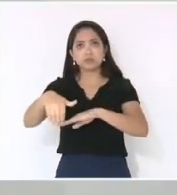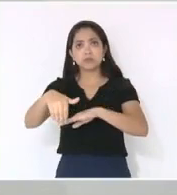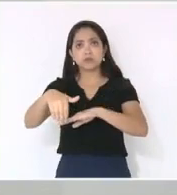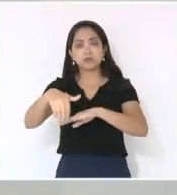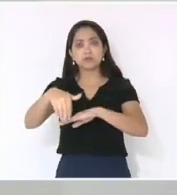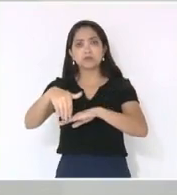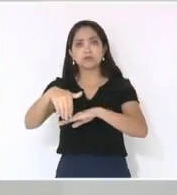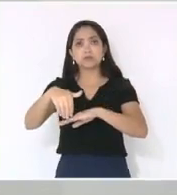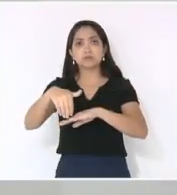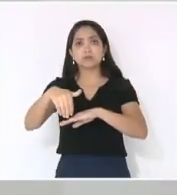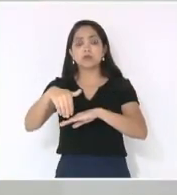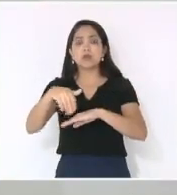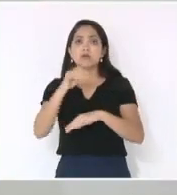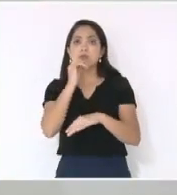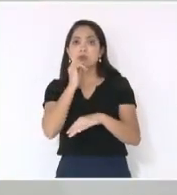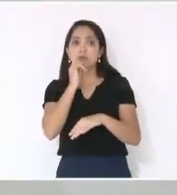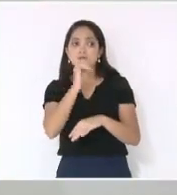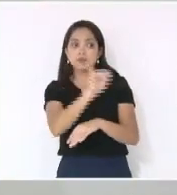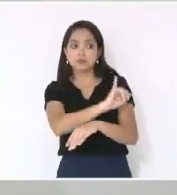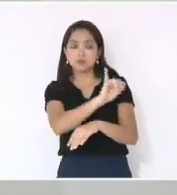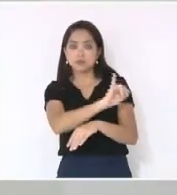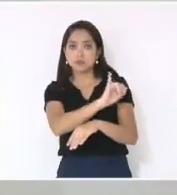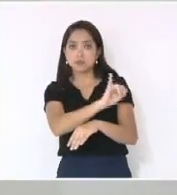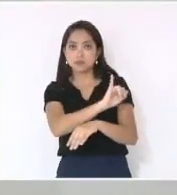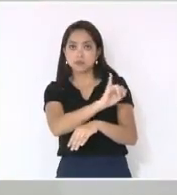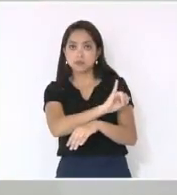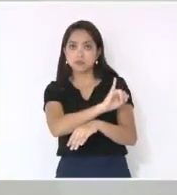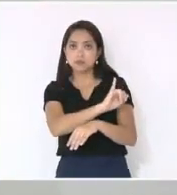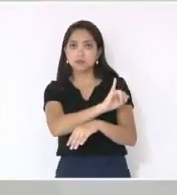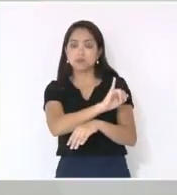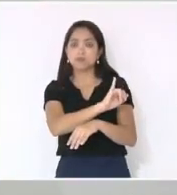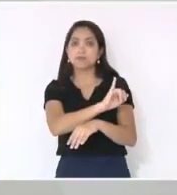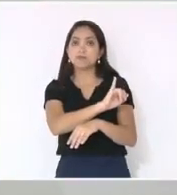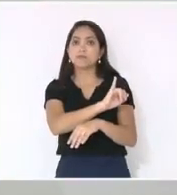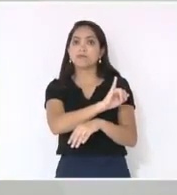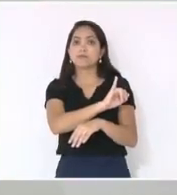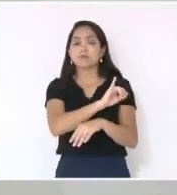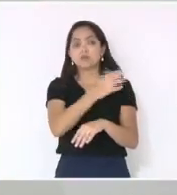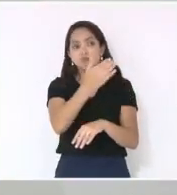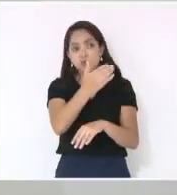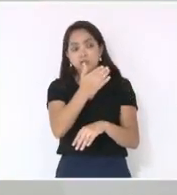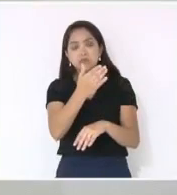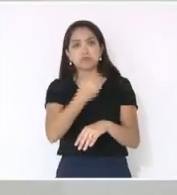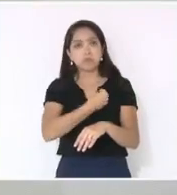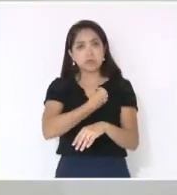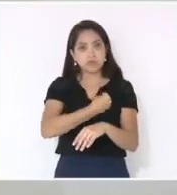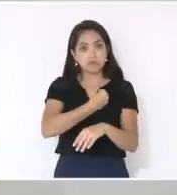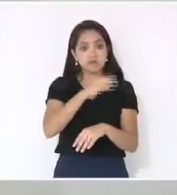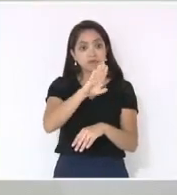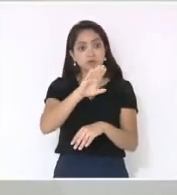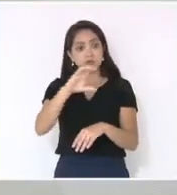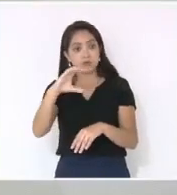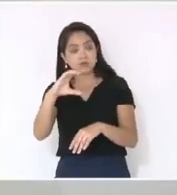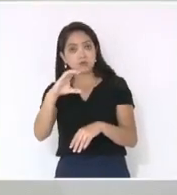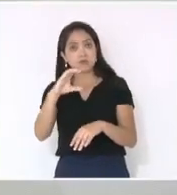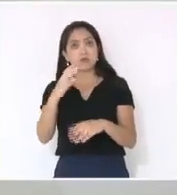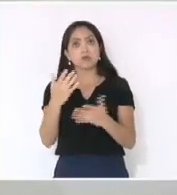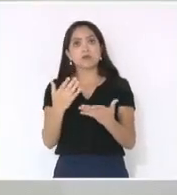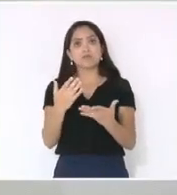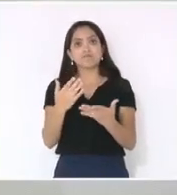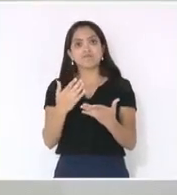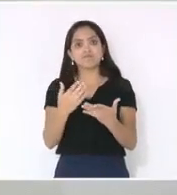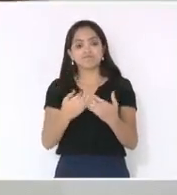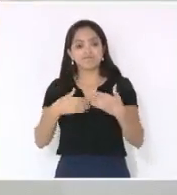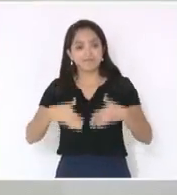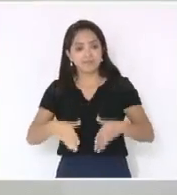Itajaí, por exemplo, presidente, deputado Maurício, o senhor que mora em Balneário Camboriú, nasceu em Canoinhas,